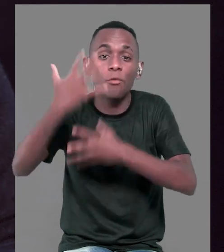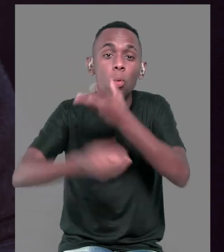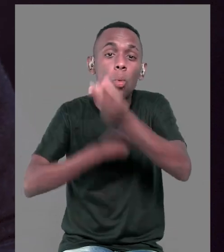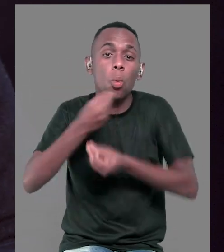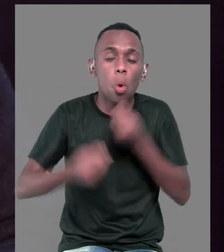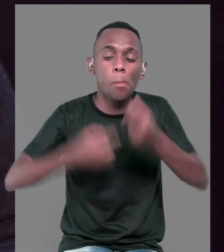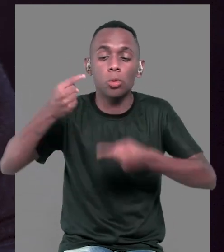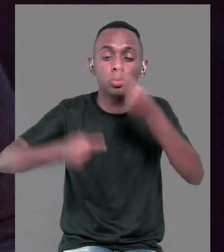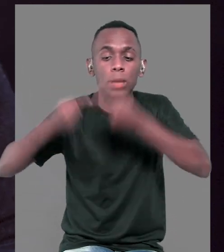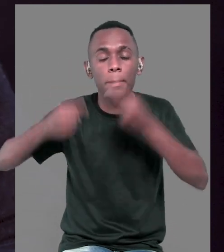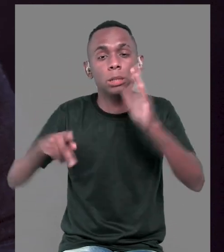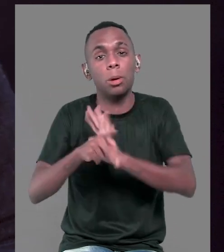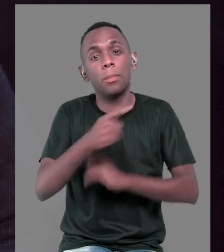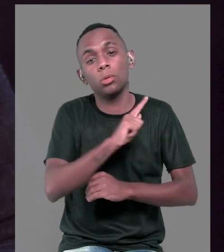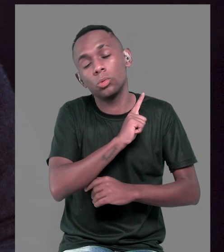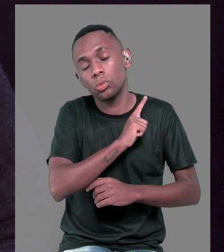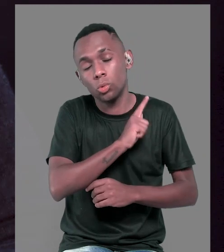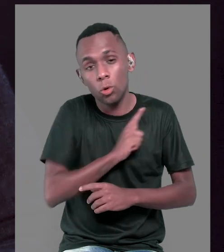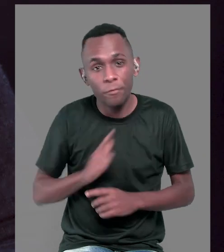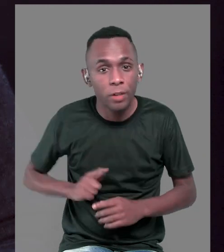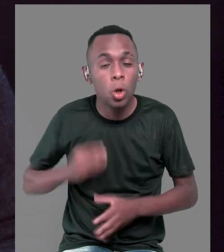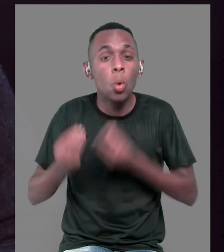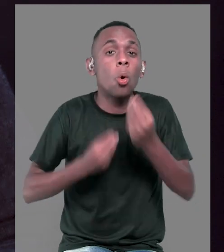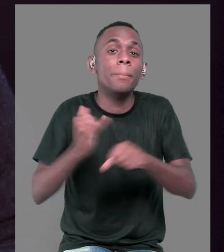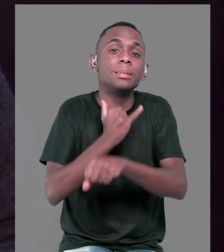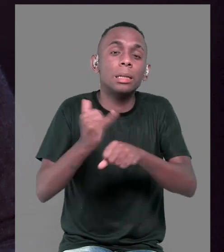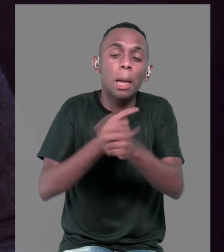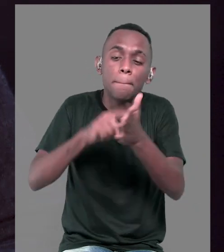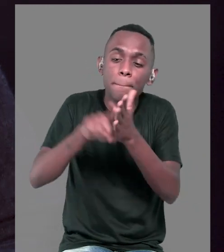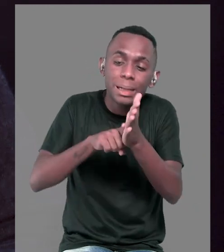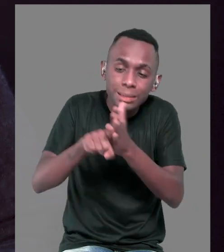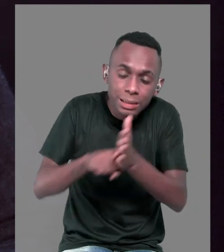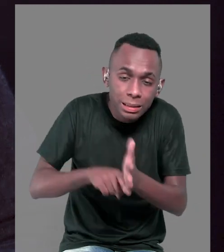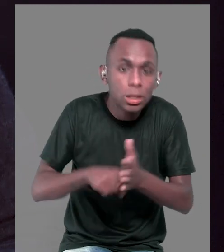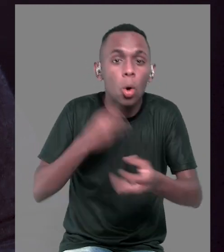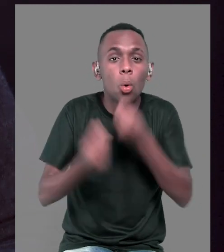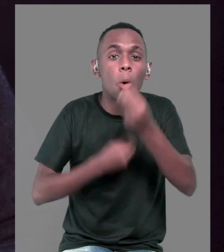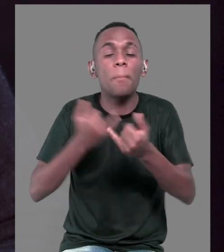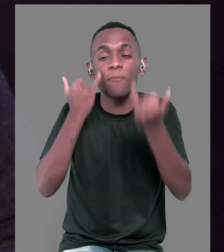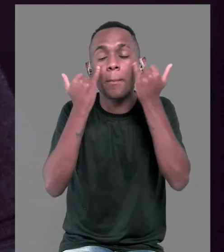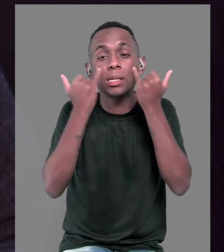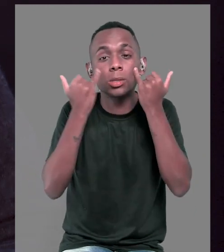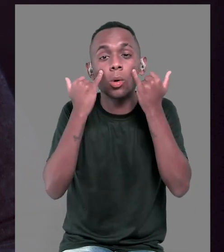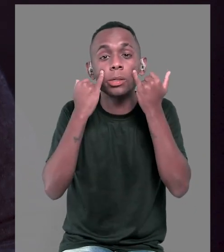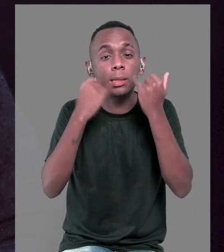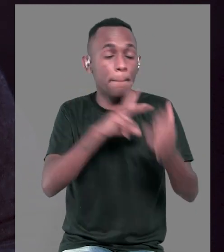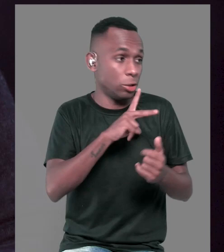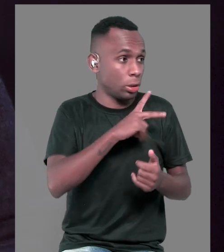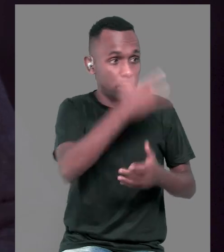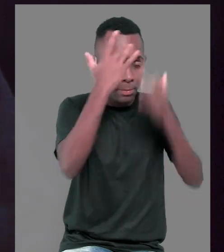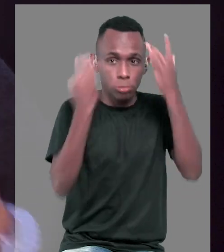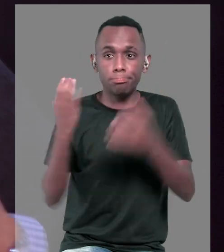público, como serão os mecanismos de busca, como serão aproveitados os dados pessoais das pessoas, o que elas vão